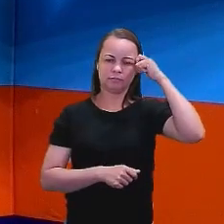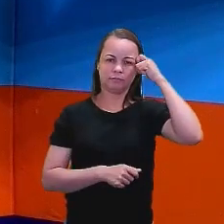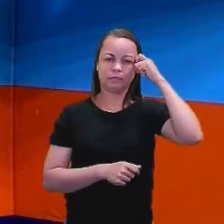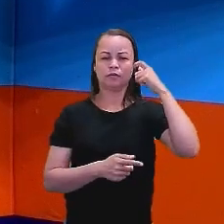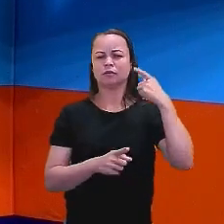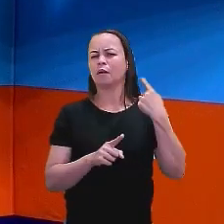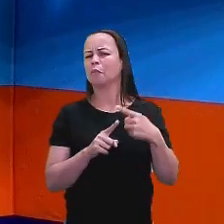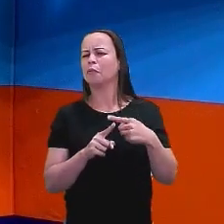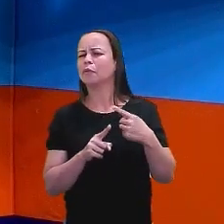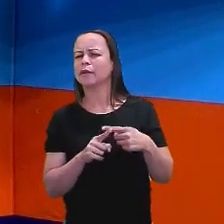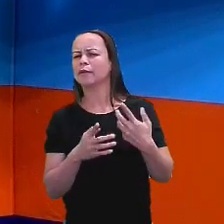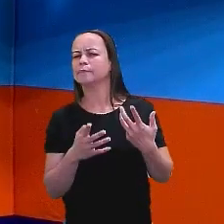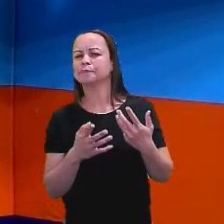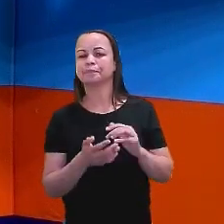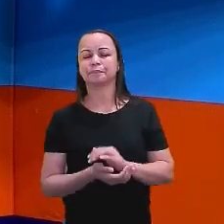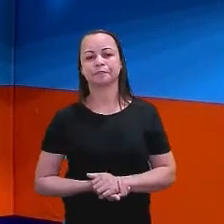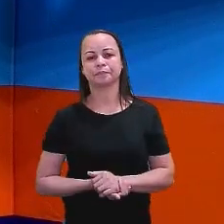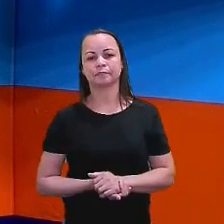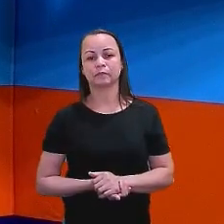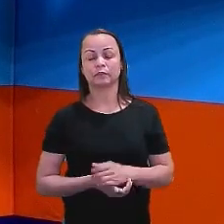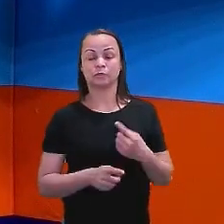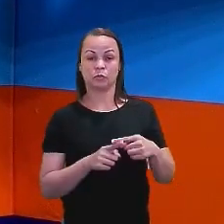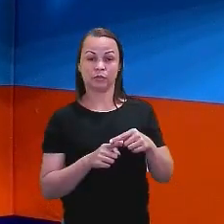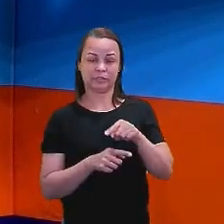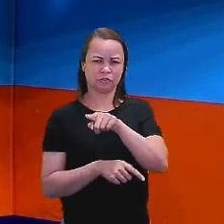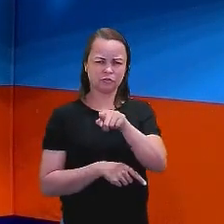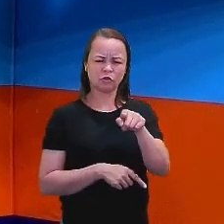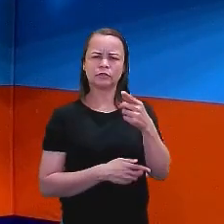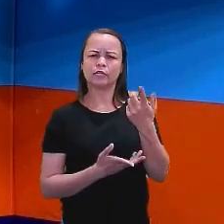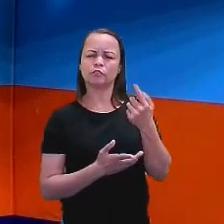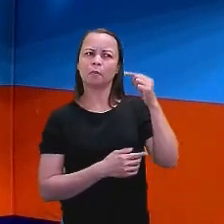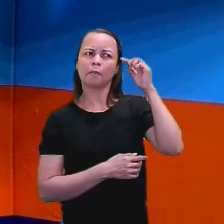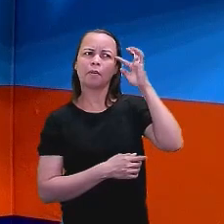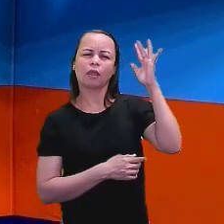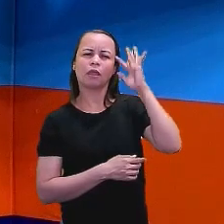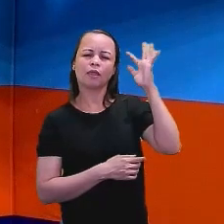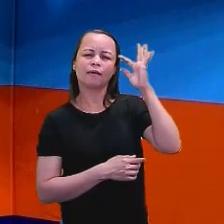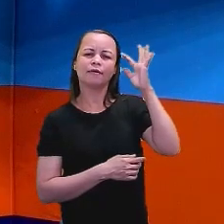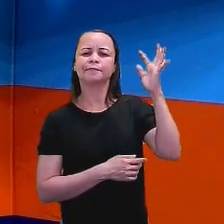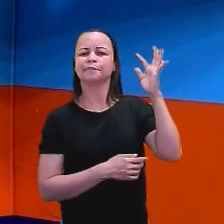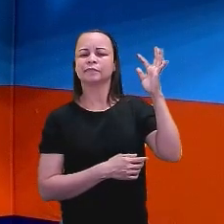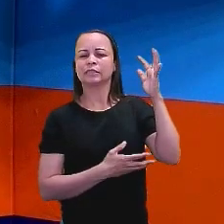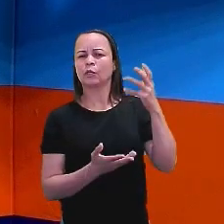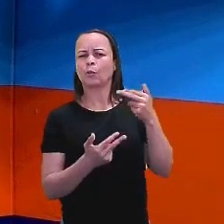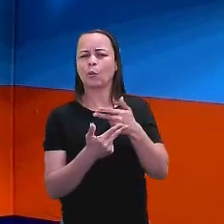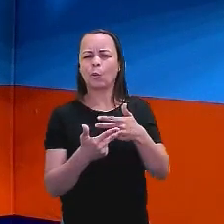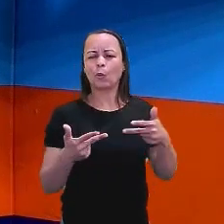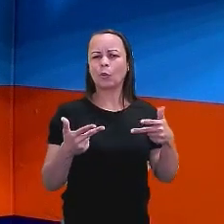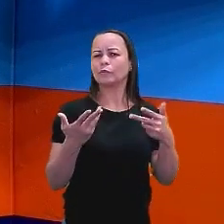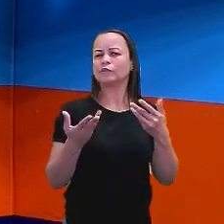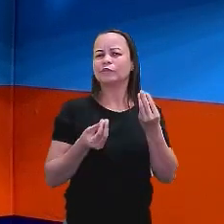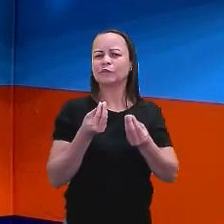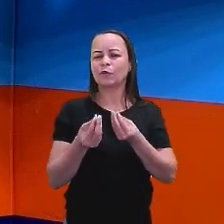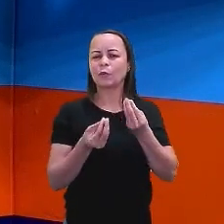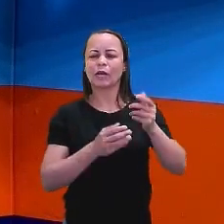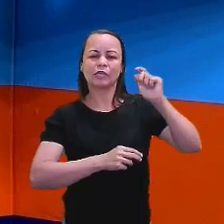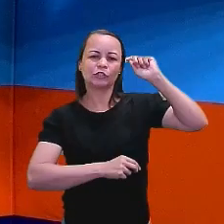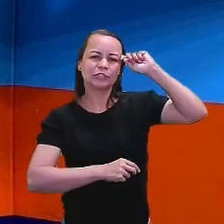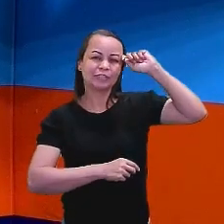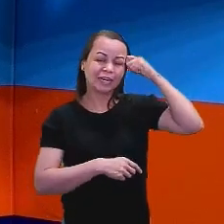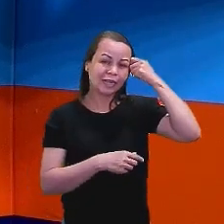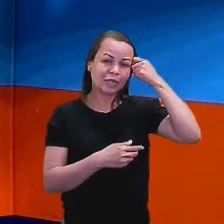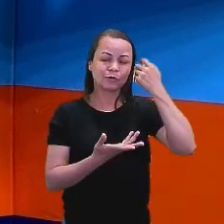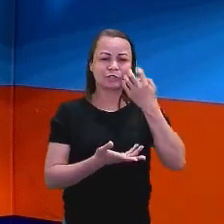quê? Porque se vocês forem levados a pensar, refletir, quais os heróis negros da nossa história que